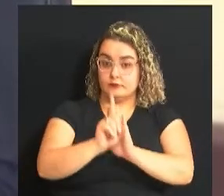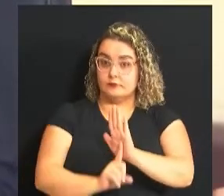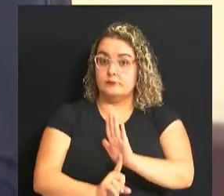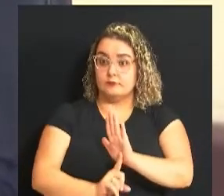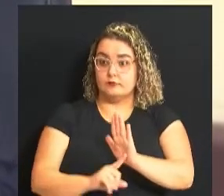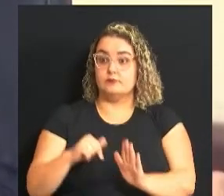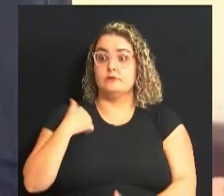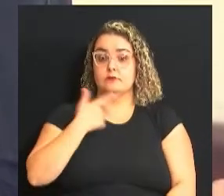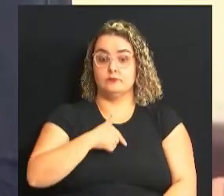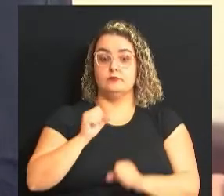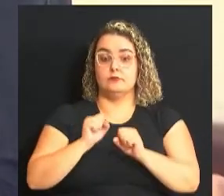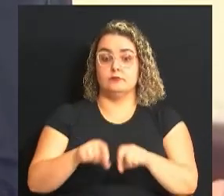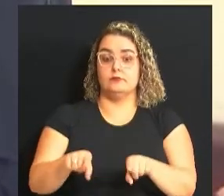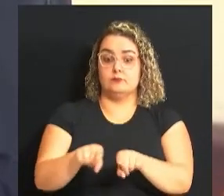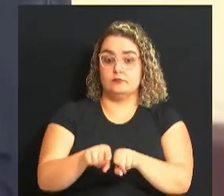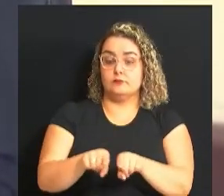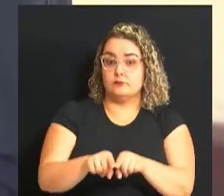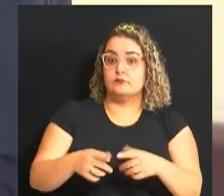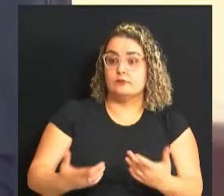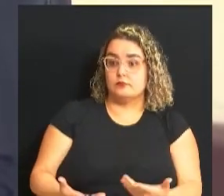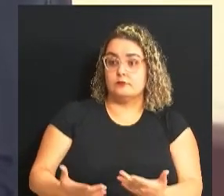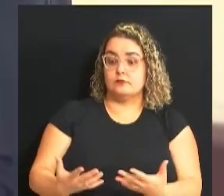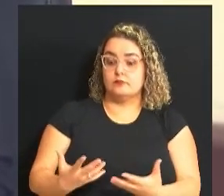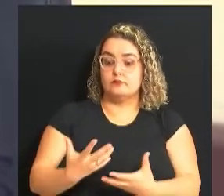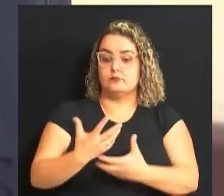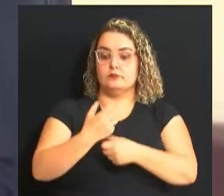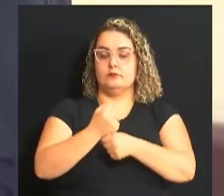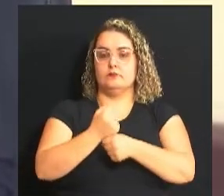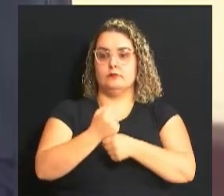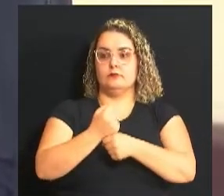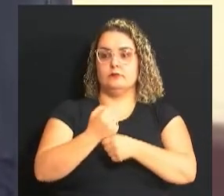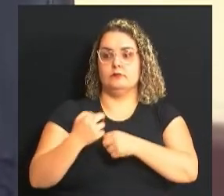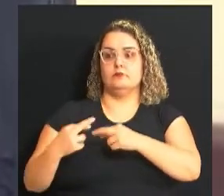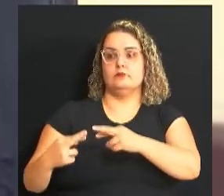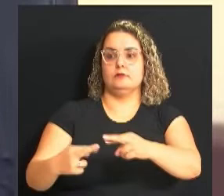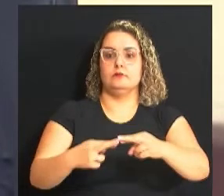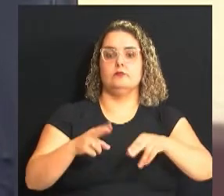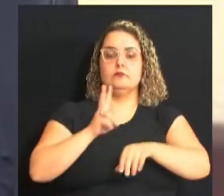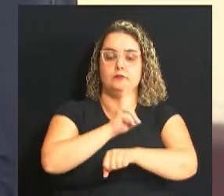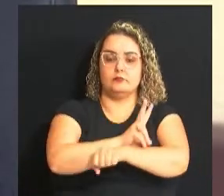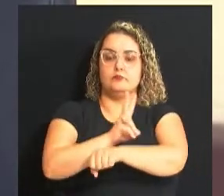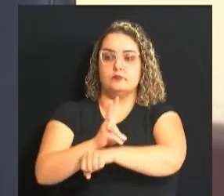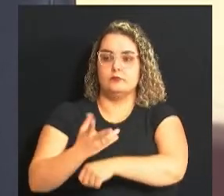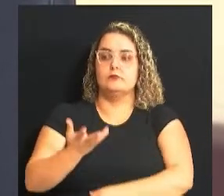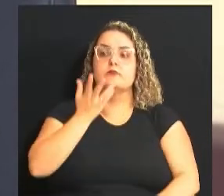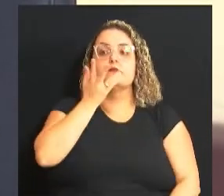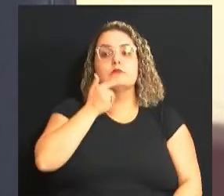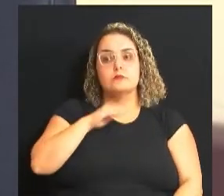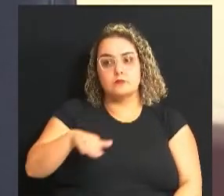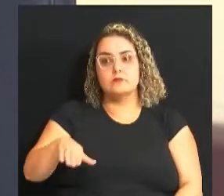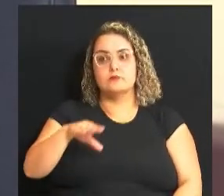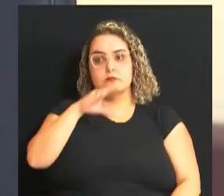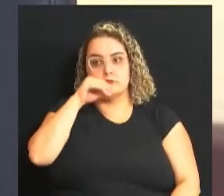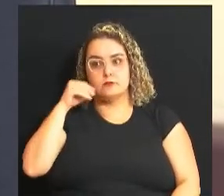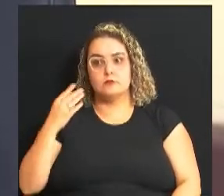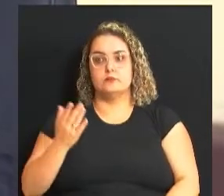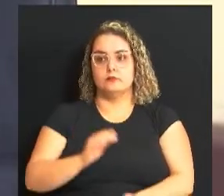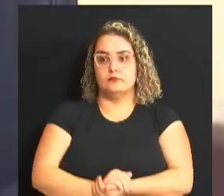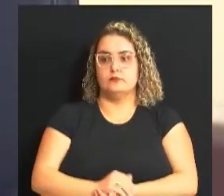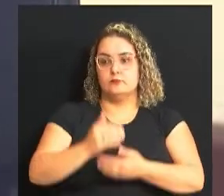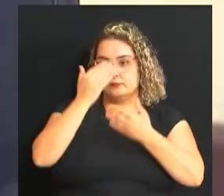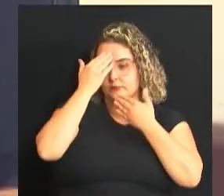gente possa também fortalecer a nossa rede de proteção às crianças e aos adolescentes.